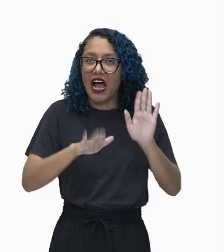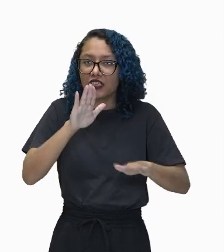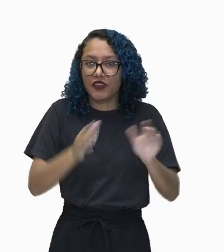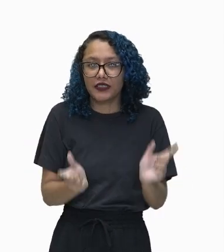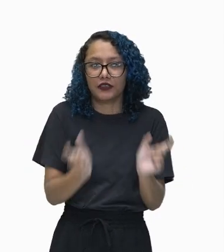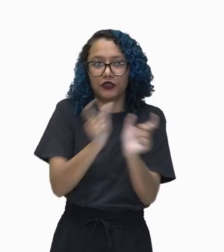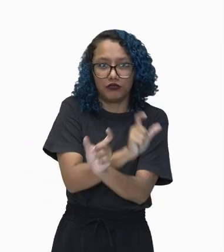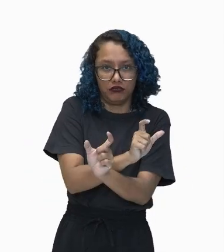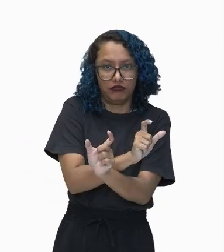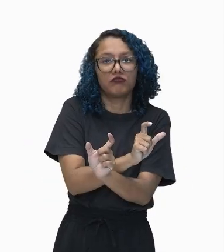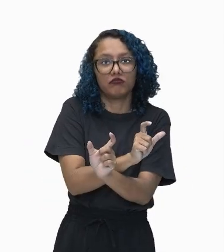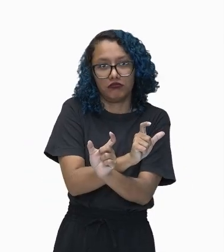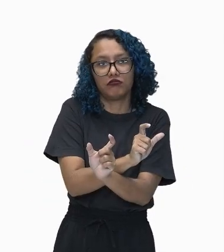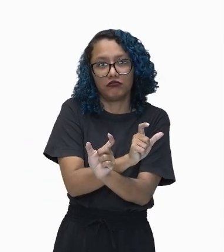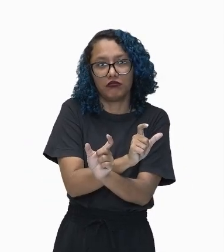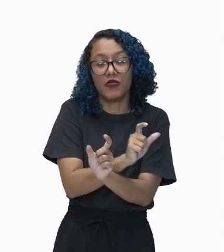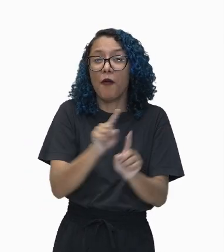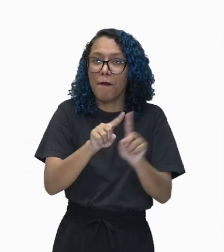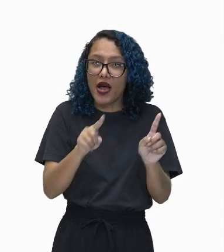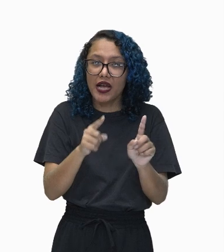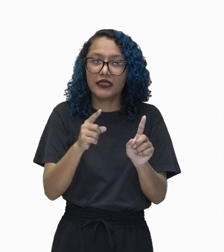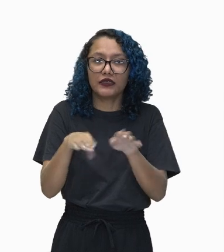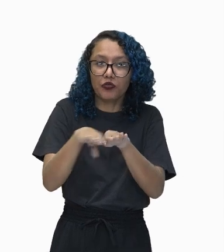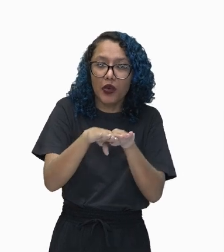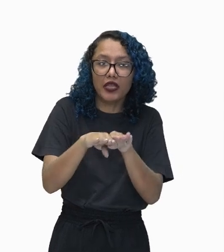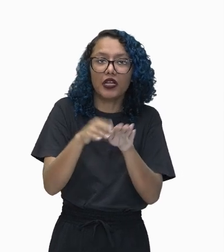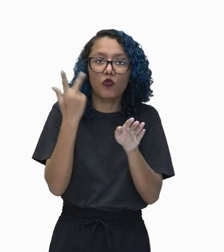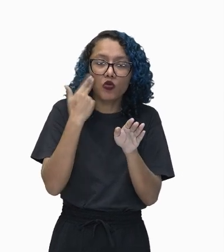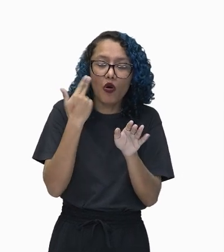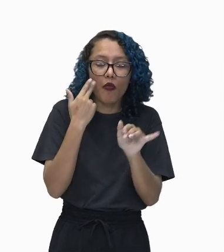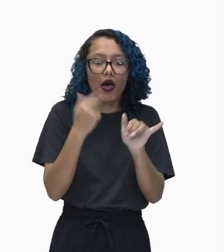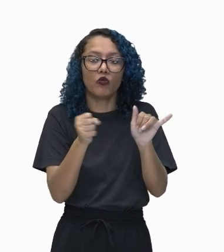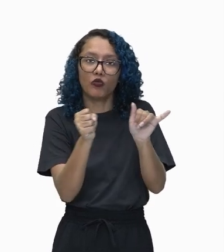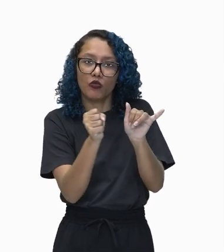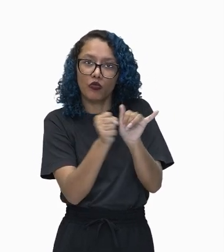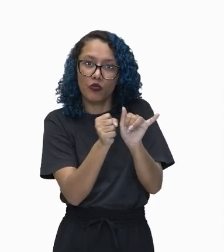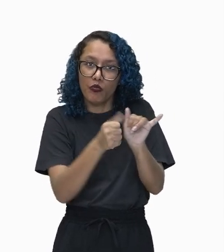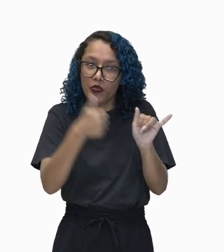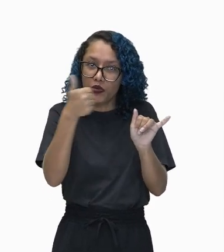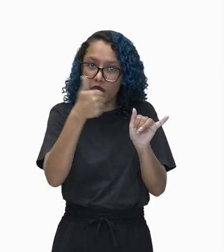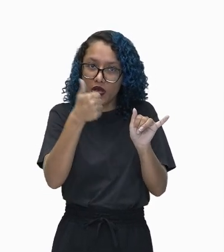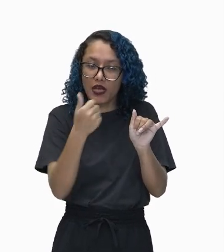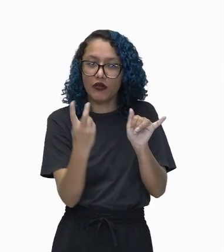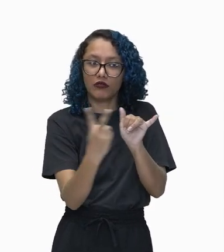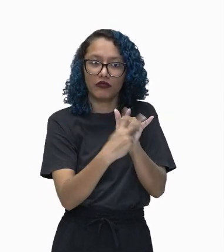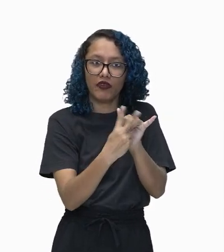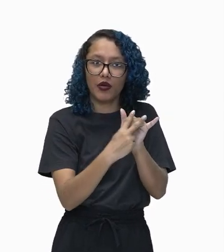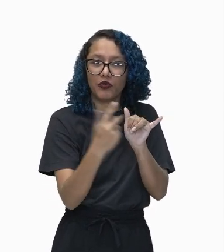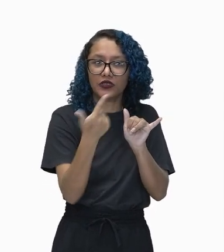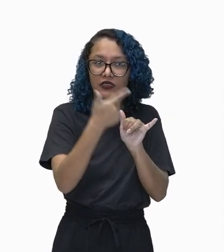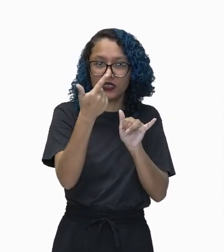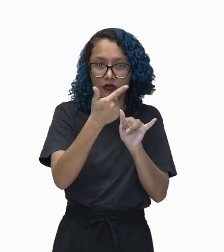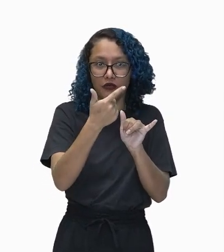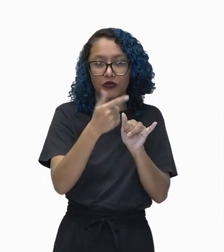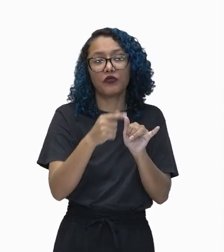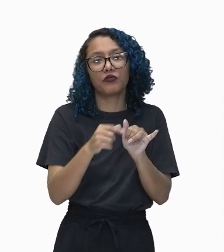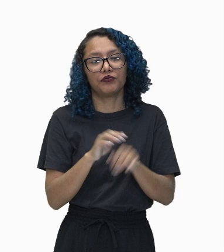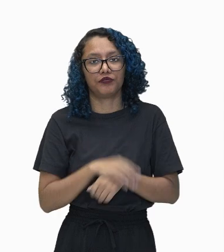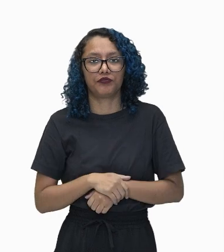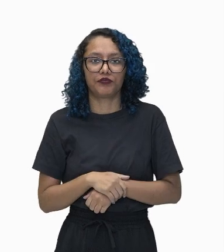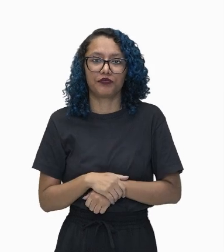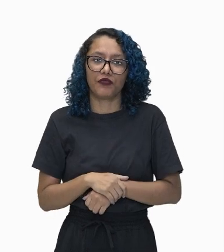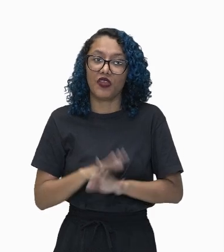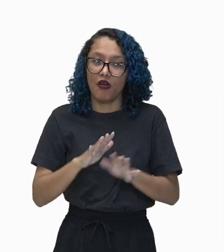Mas normalmente o sujeito precede o verbo e mesmo que venha depois, ele pode ser anteposto naturalmente ao verbo. Vamos analisar